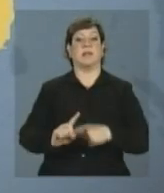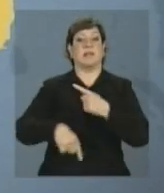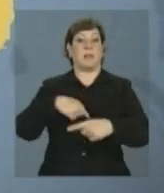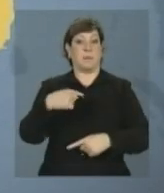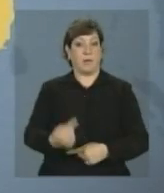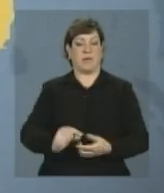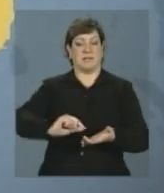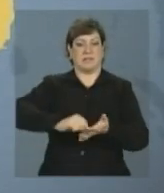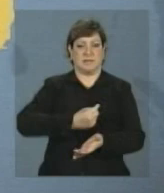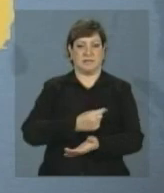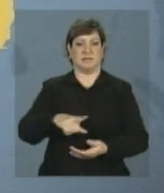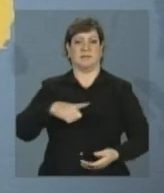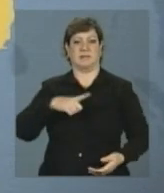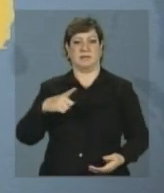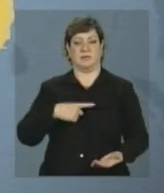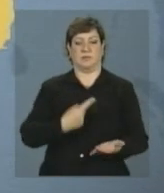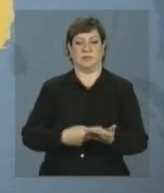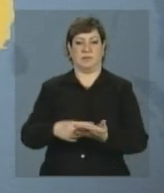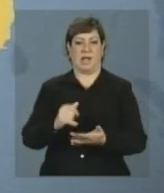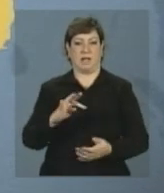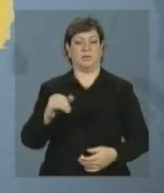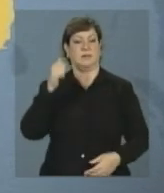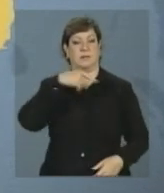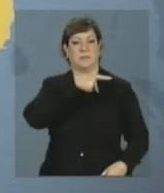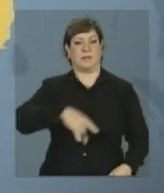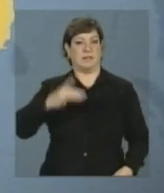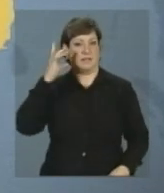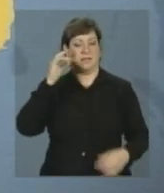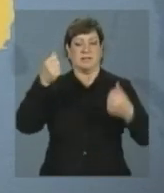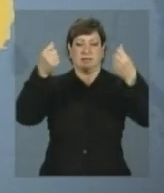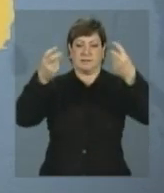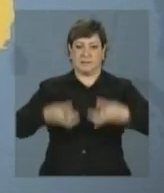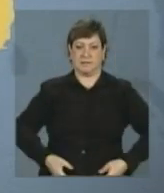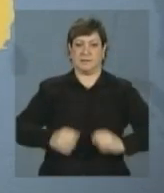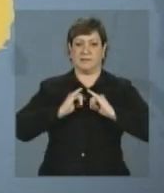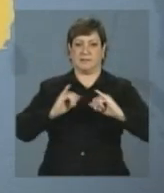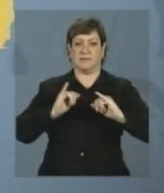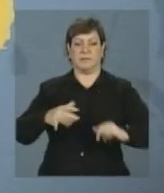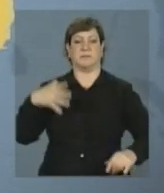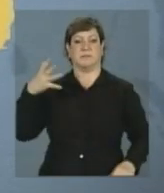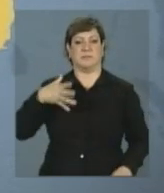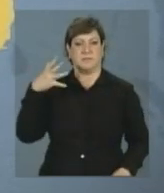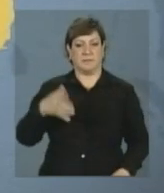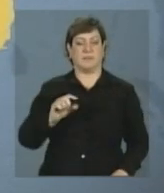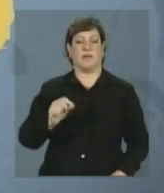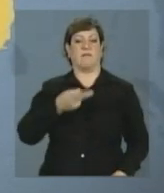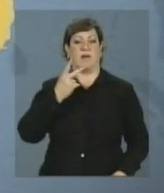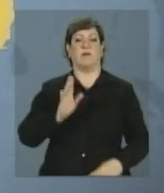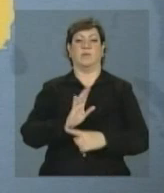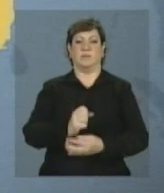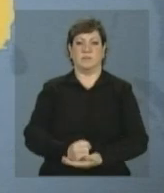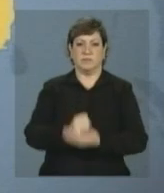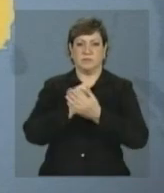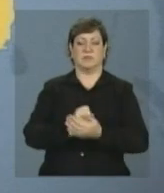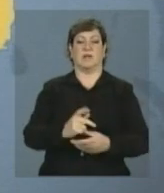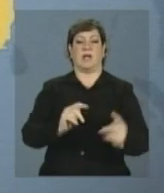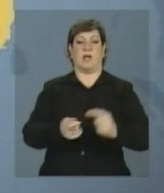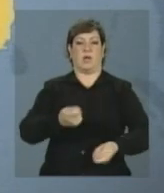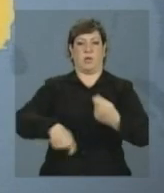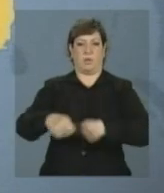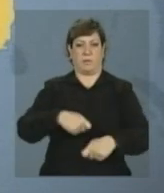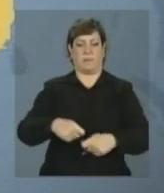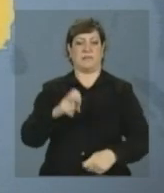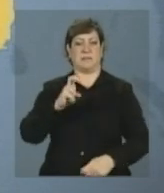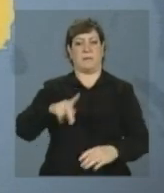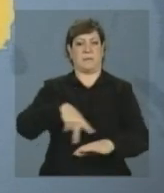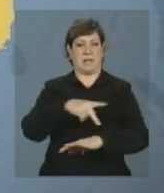de assinatura de atos, a presidenta Dilma Rousseff fez uma declaração à imprensa. Mais uma vez defendeu a economia dos 5 países, Brasil,